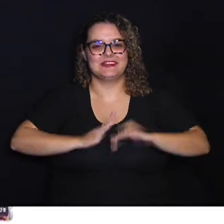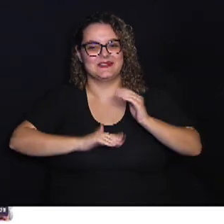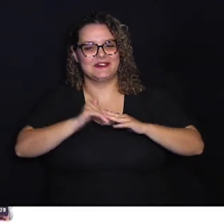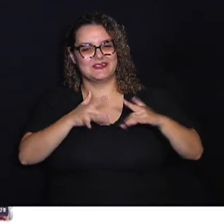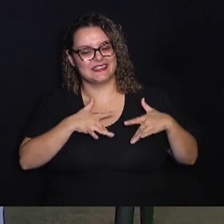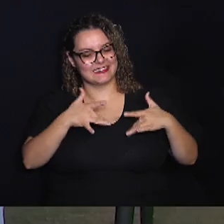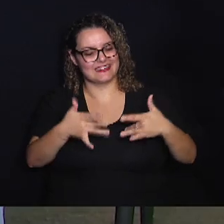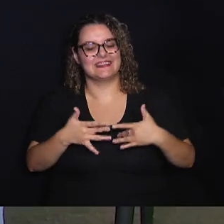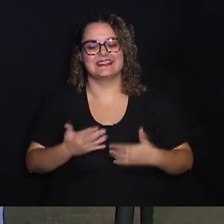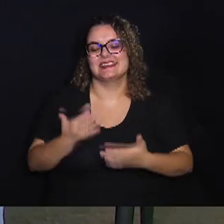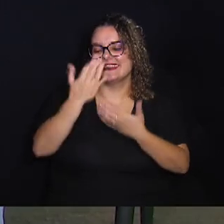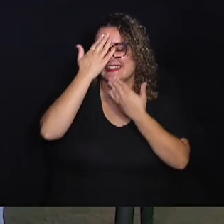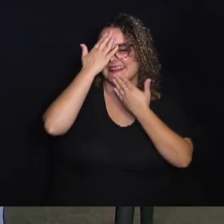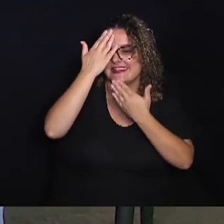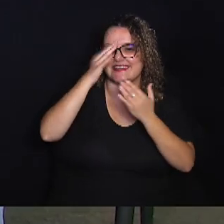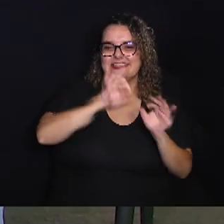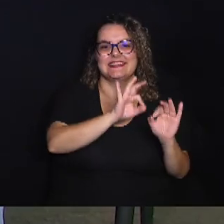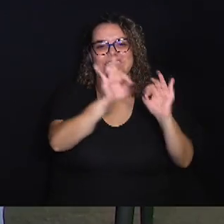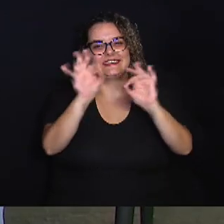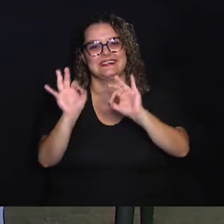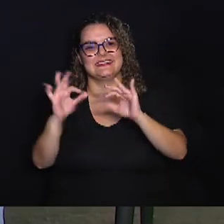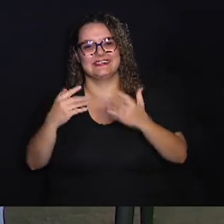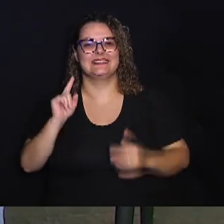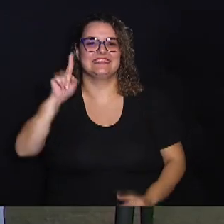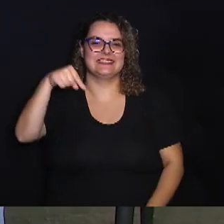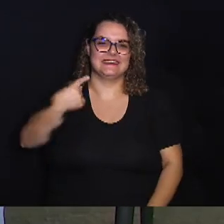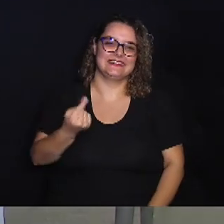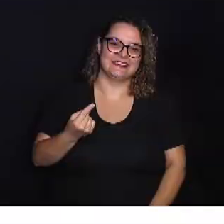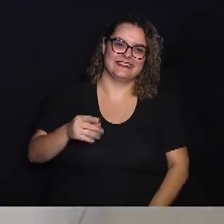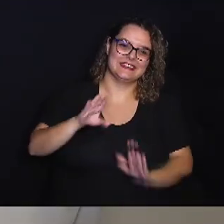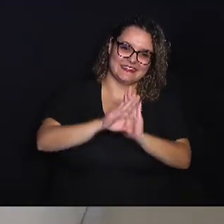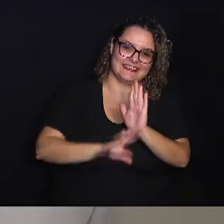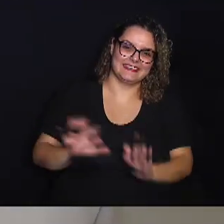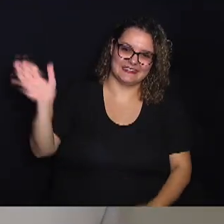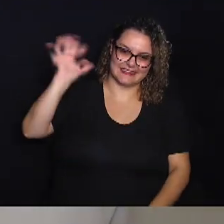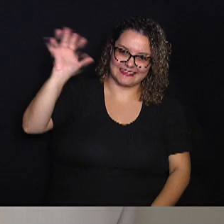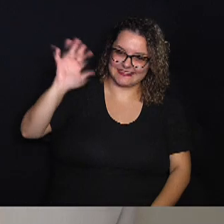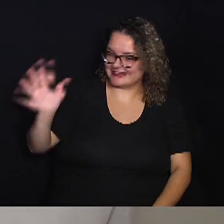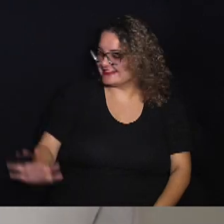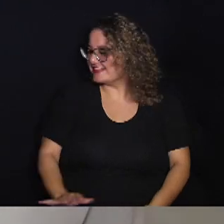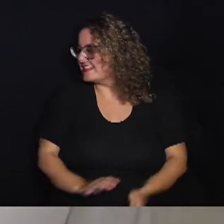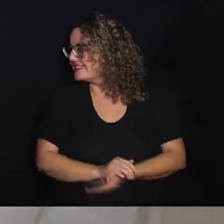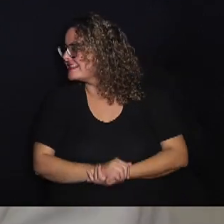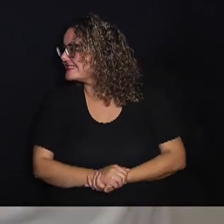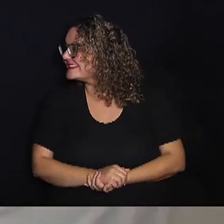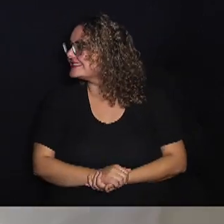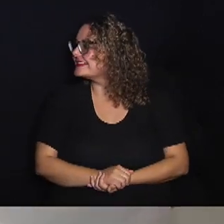Solidárias. Muito obrigada pela sua companhia e até o próximo programa.